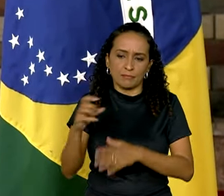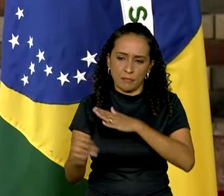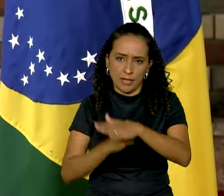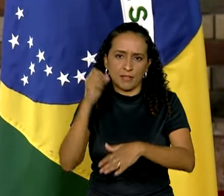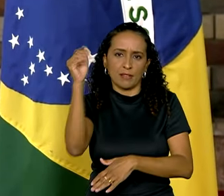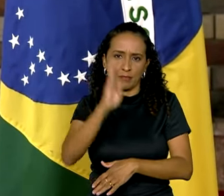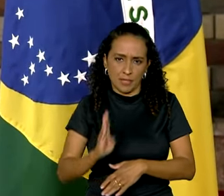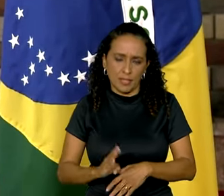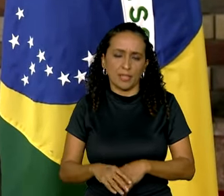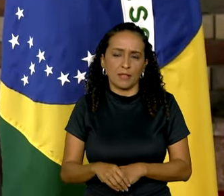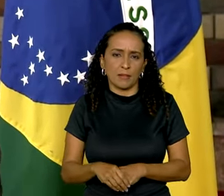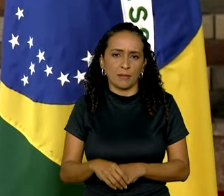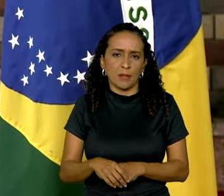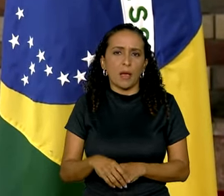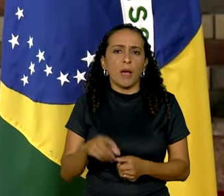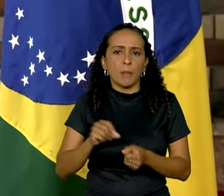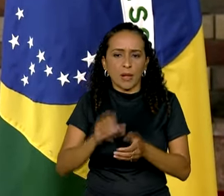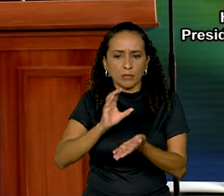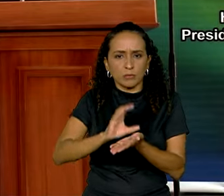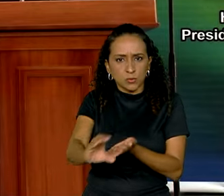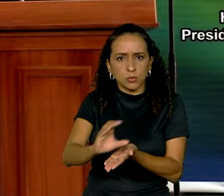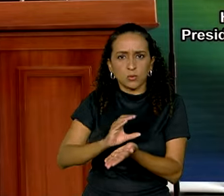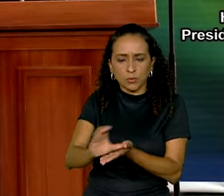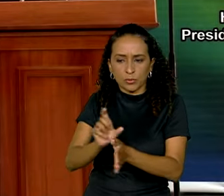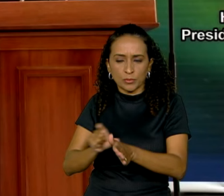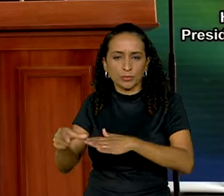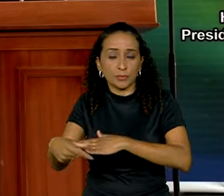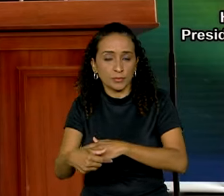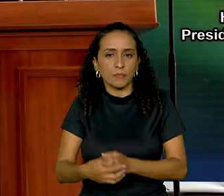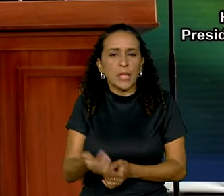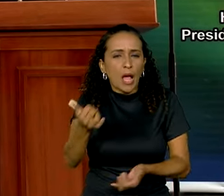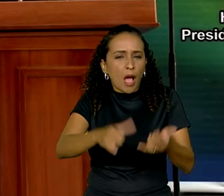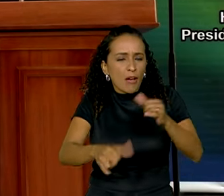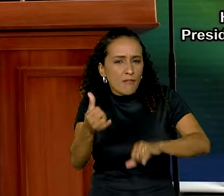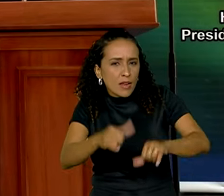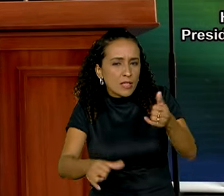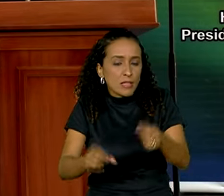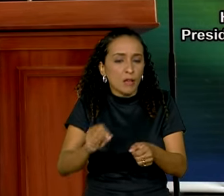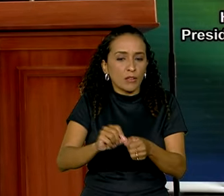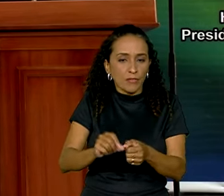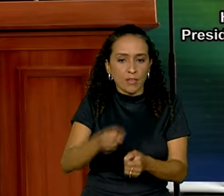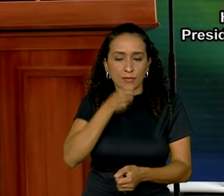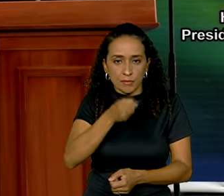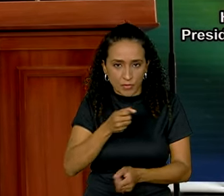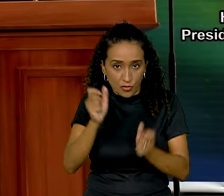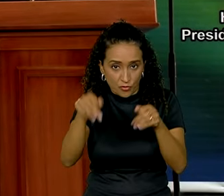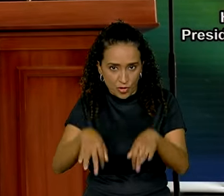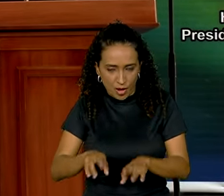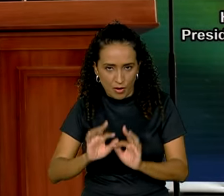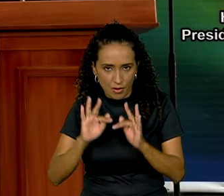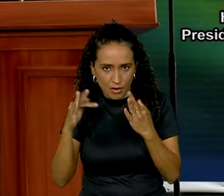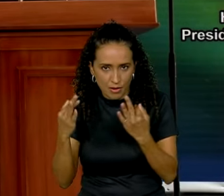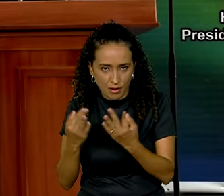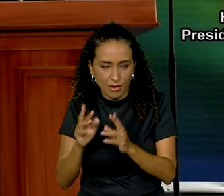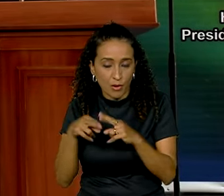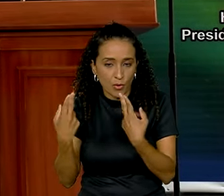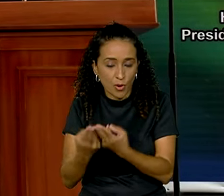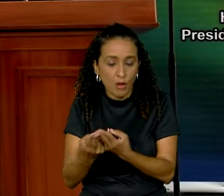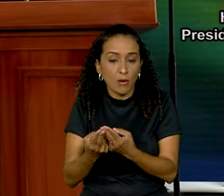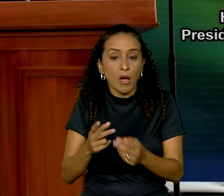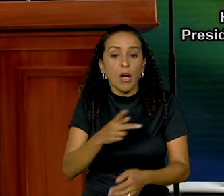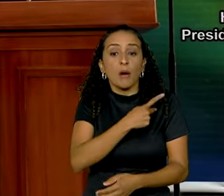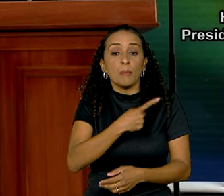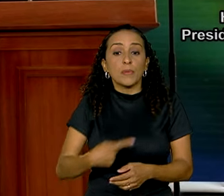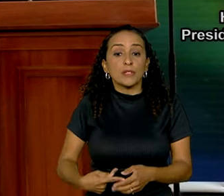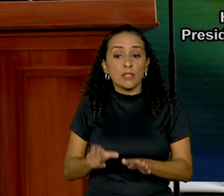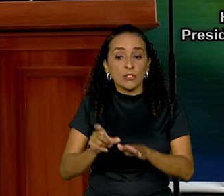brasileiros para fazer investimento na Guiana na avaliação que fez para os jornalistas no final da reunião o presidente da Guiana